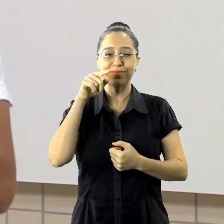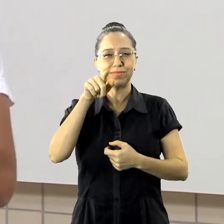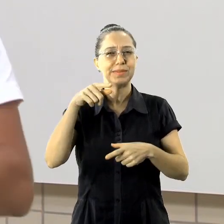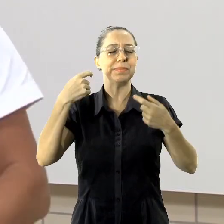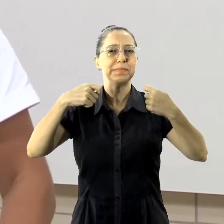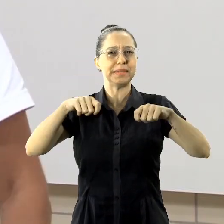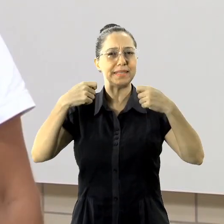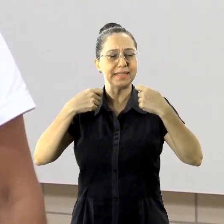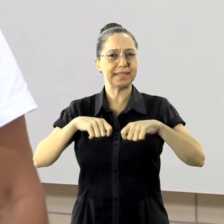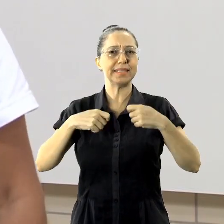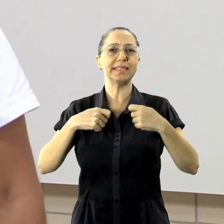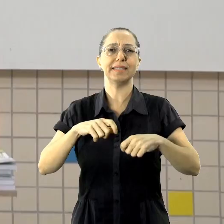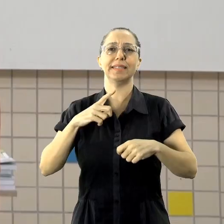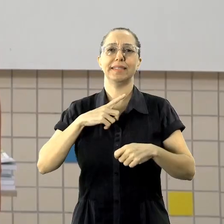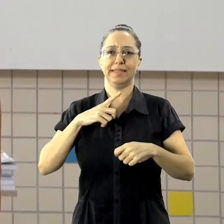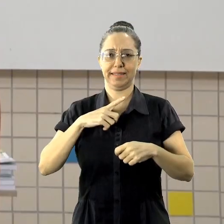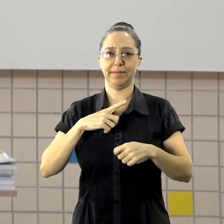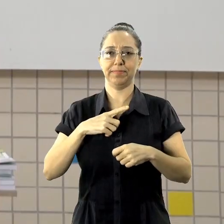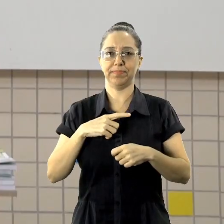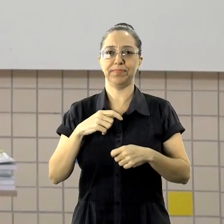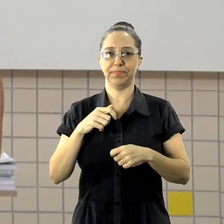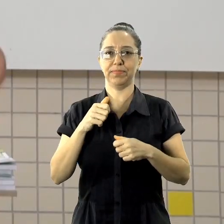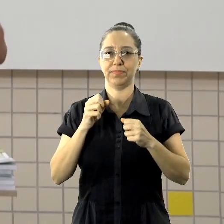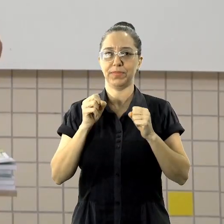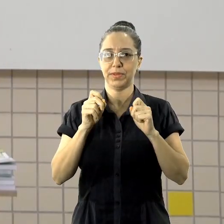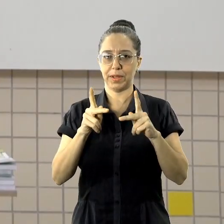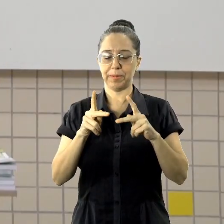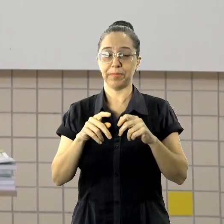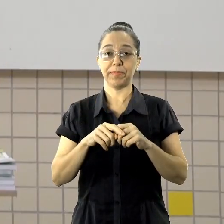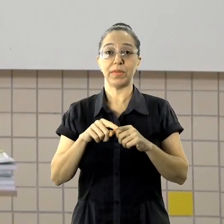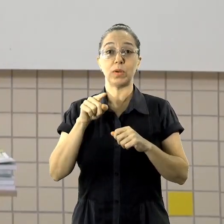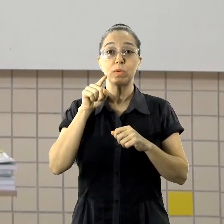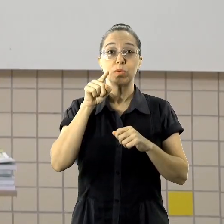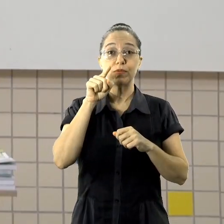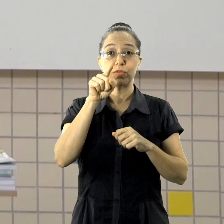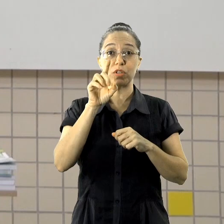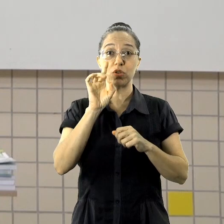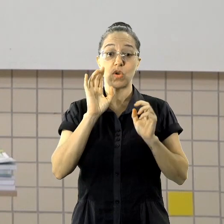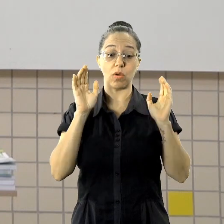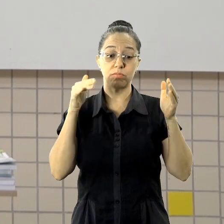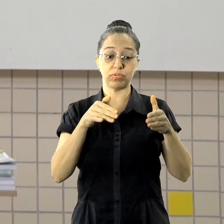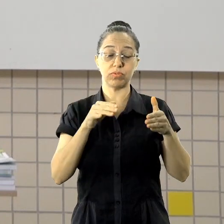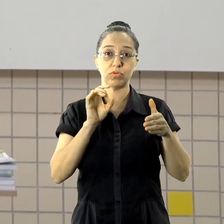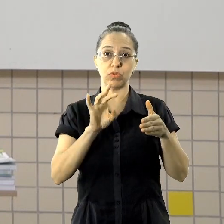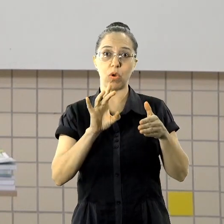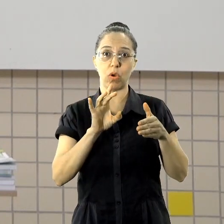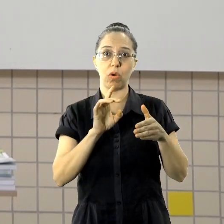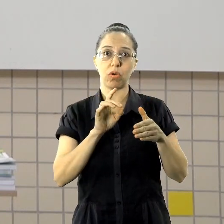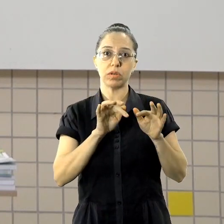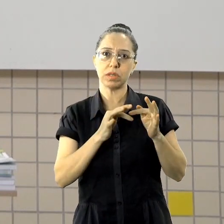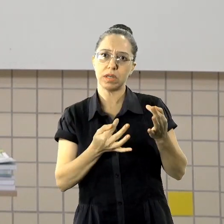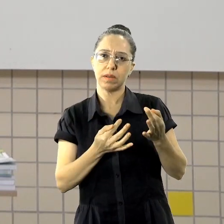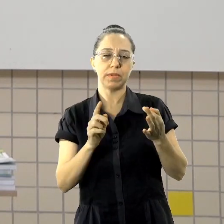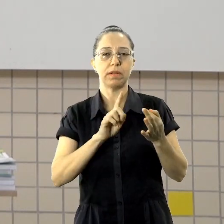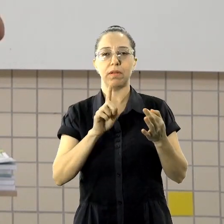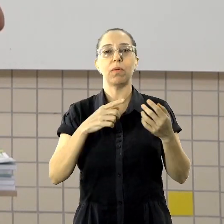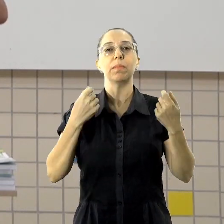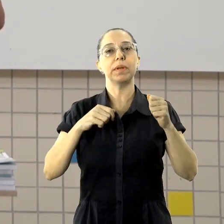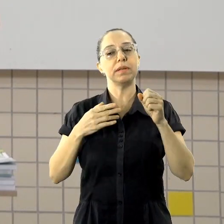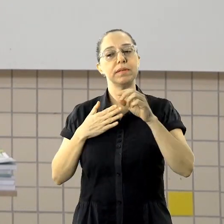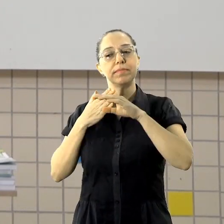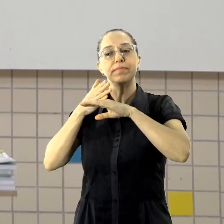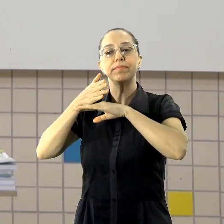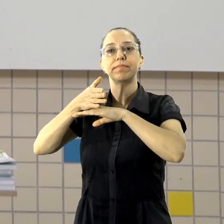precisa ter o seu registro. Não fique preso só nesse material que nós estamos apresentando. Acesse também os materiais que